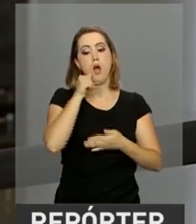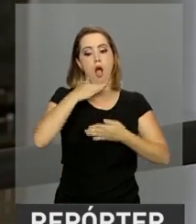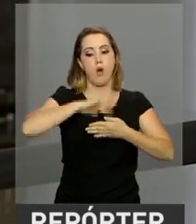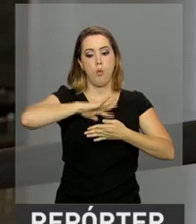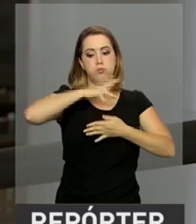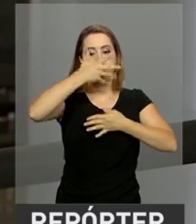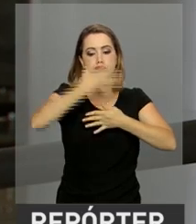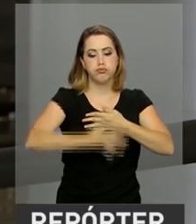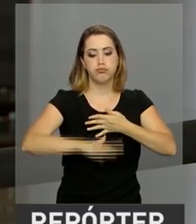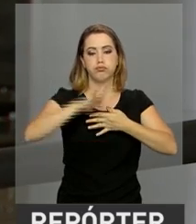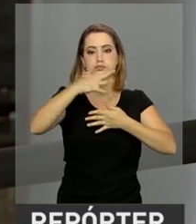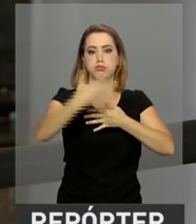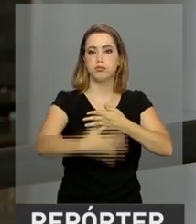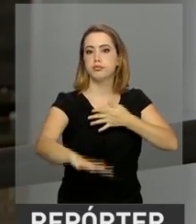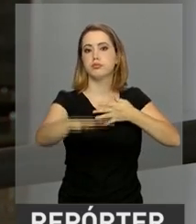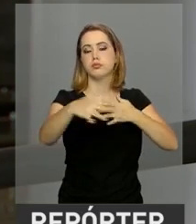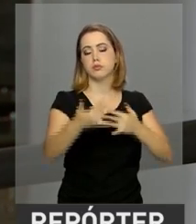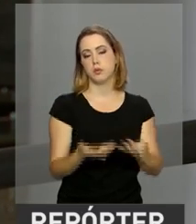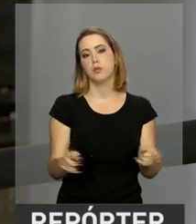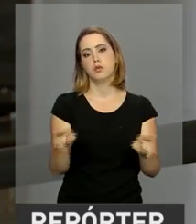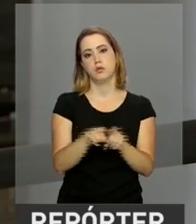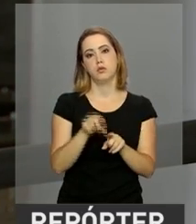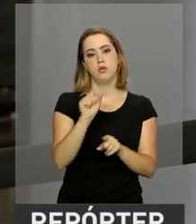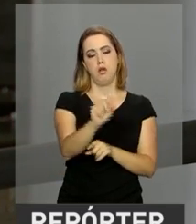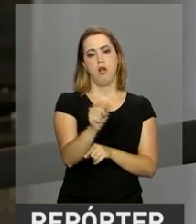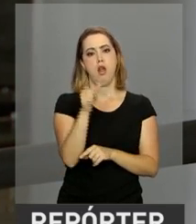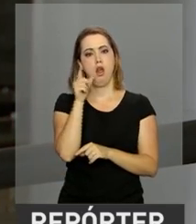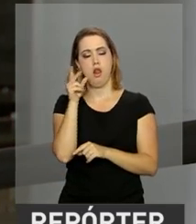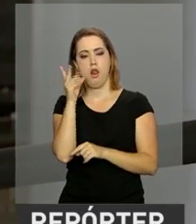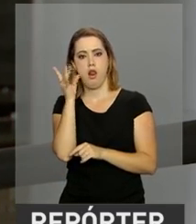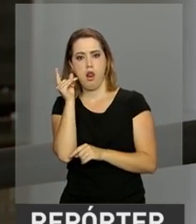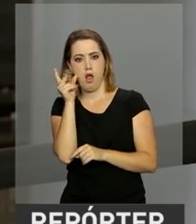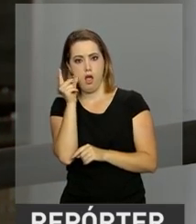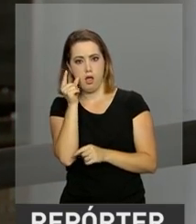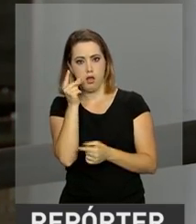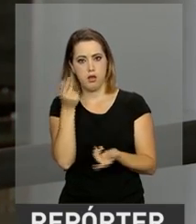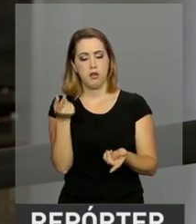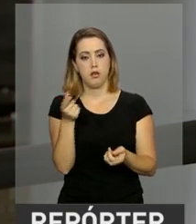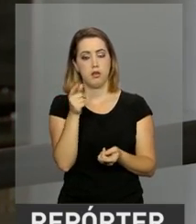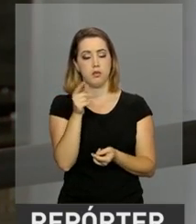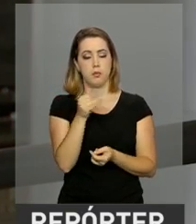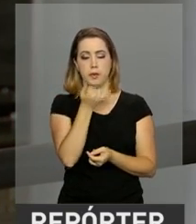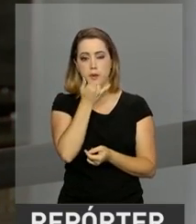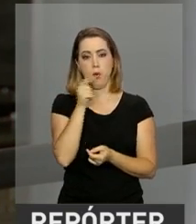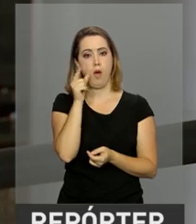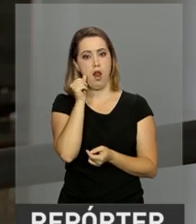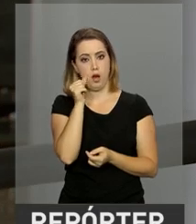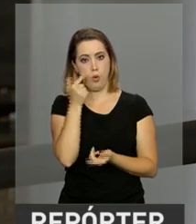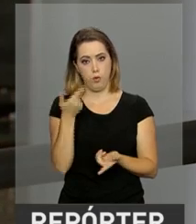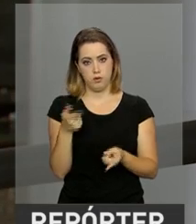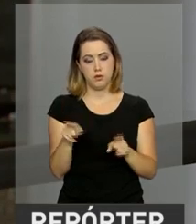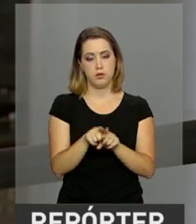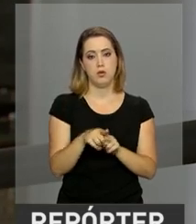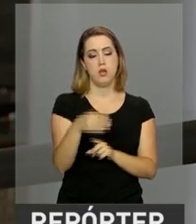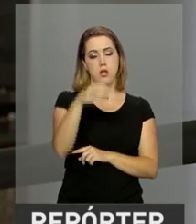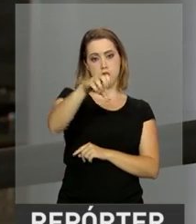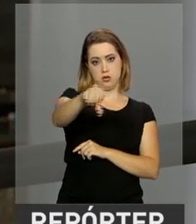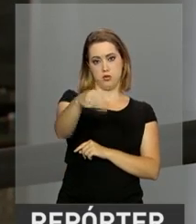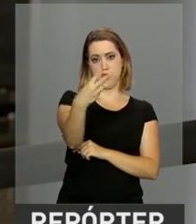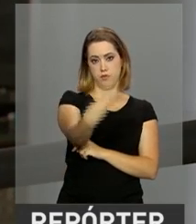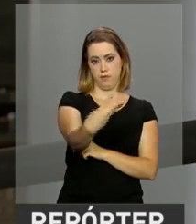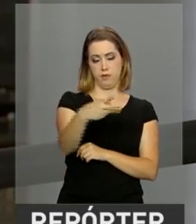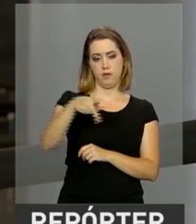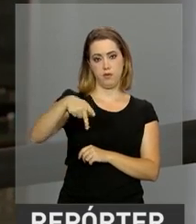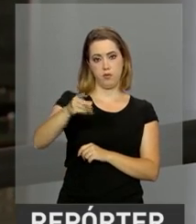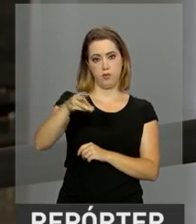bacia leiteira que fica lá em Alagoas os três primeiros trechos do canal do Sertão alagoano que tem 93 km de